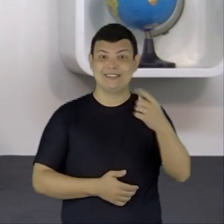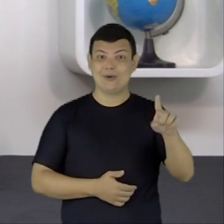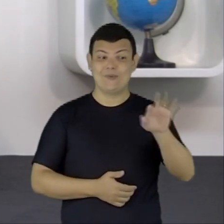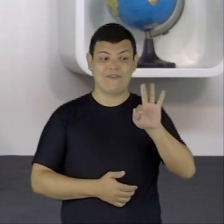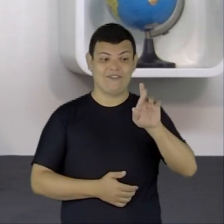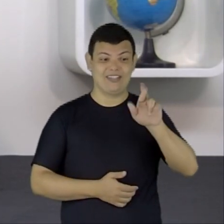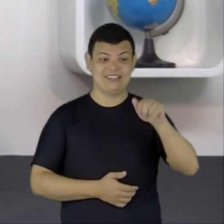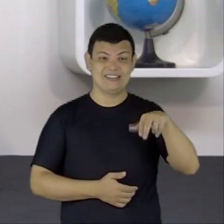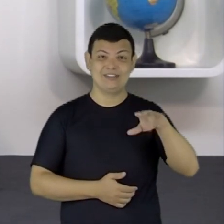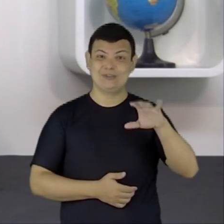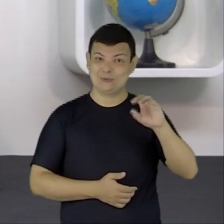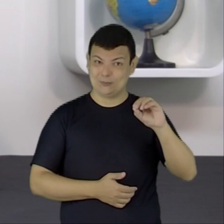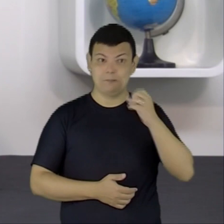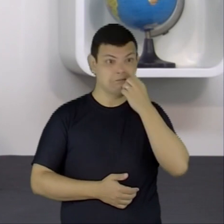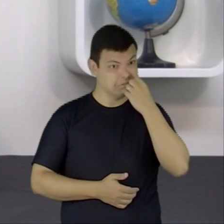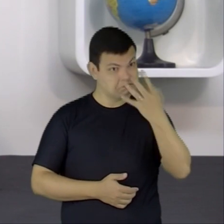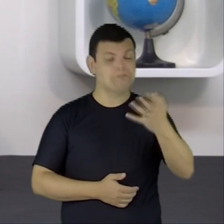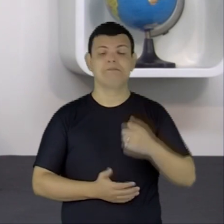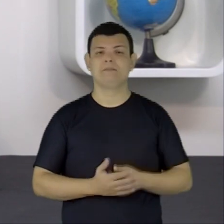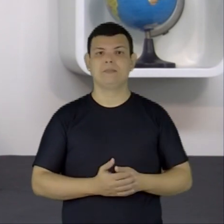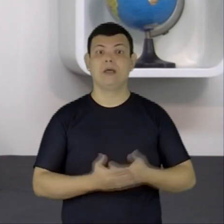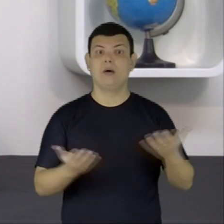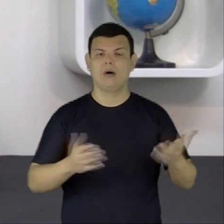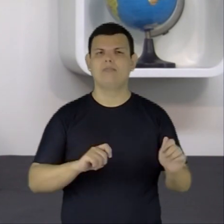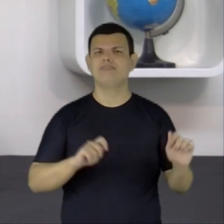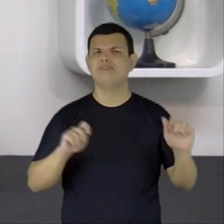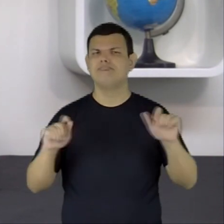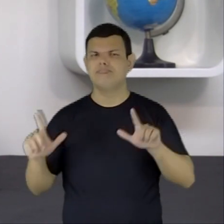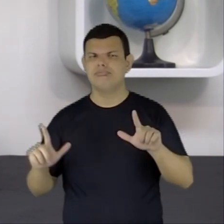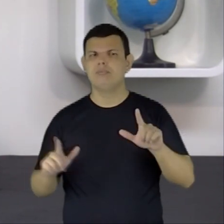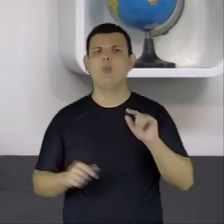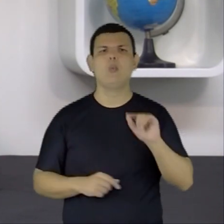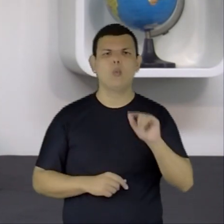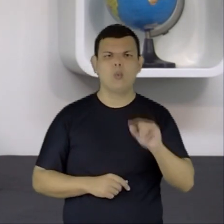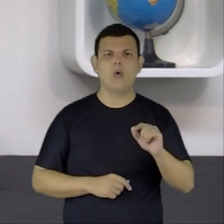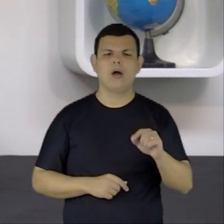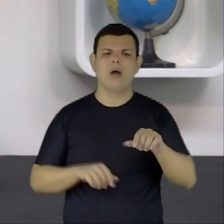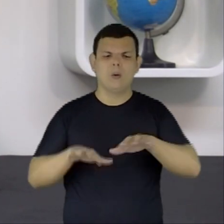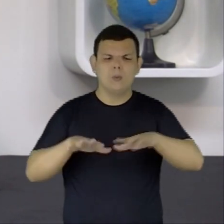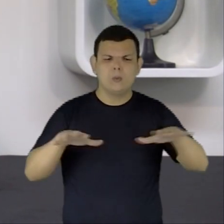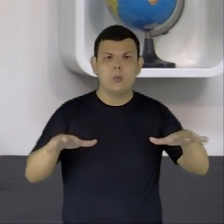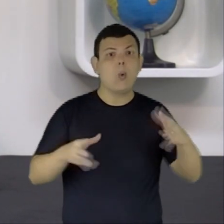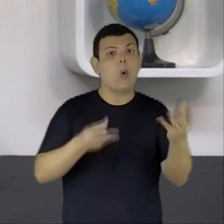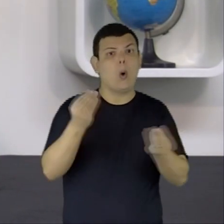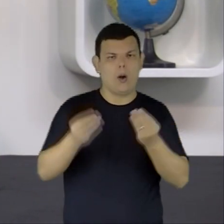essa população? Agora nós vamos acompanhar a próxima tela, o relevo da região Nordeste. Acompanha comigo.